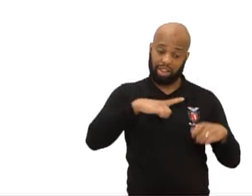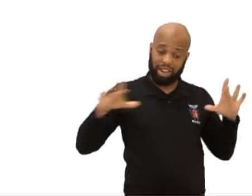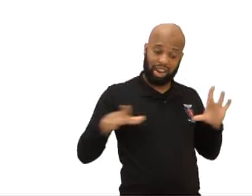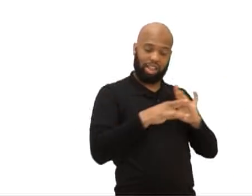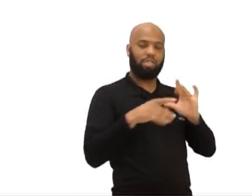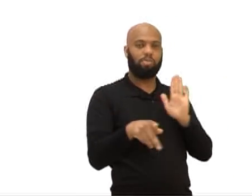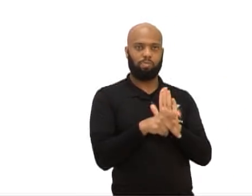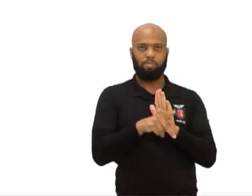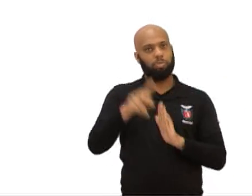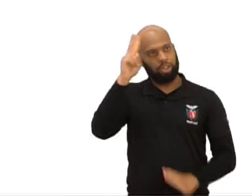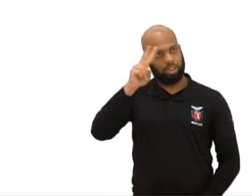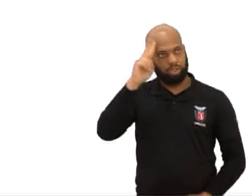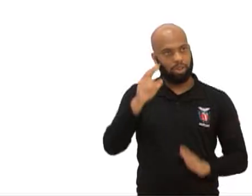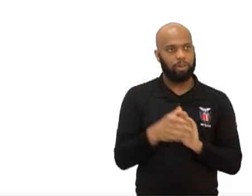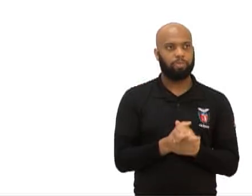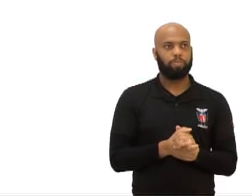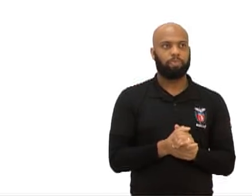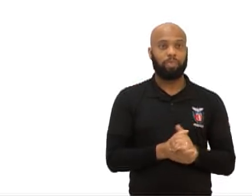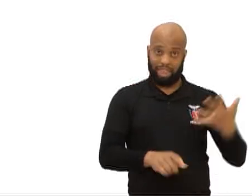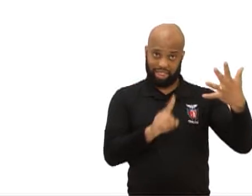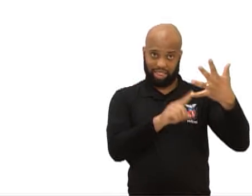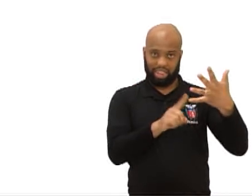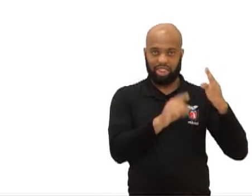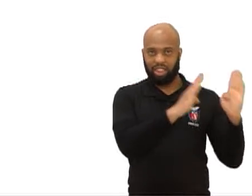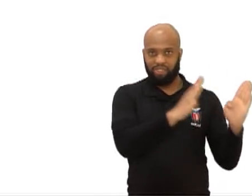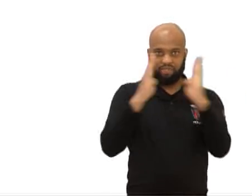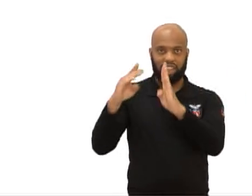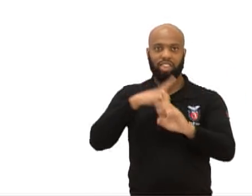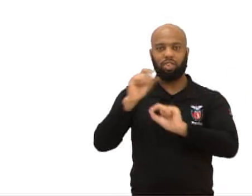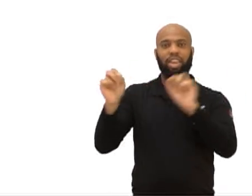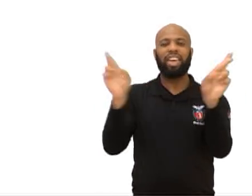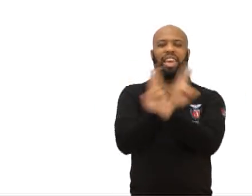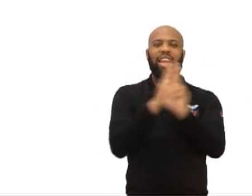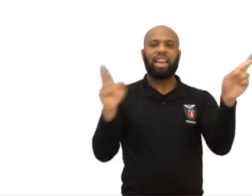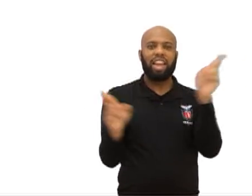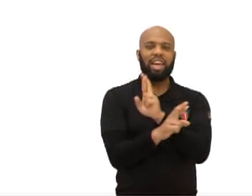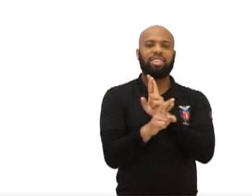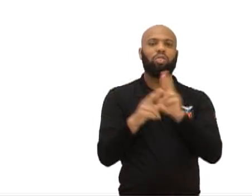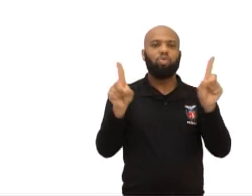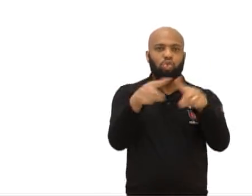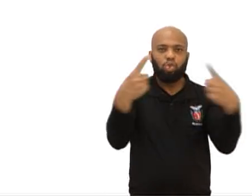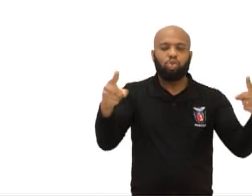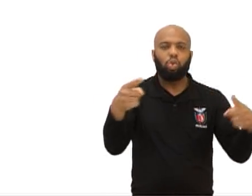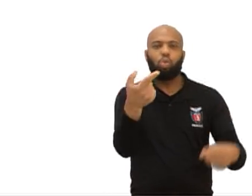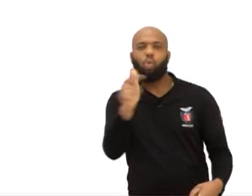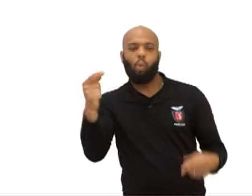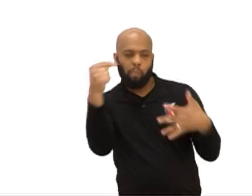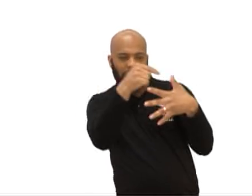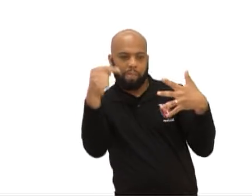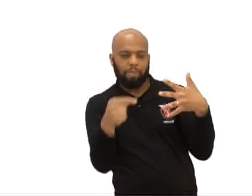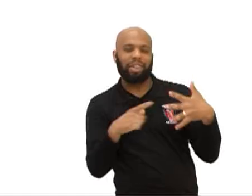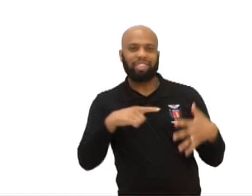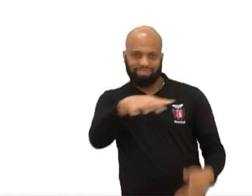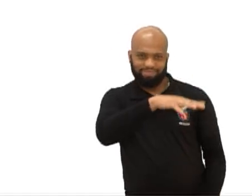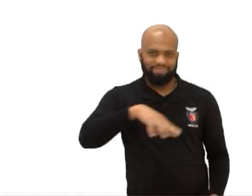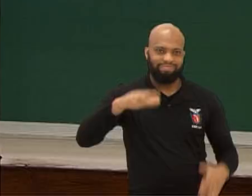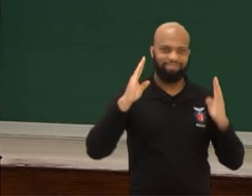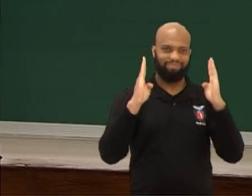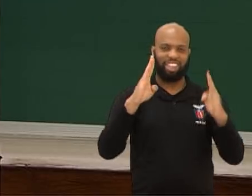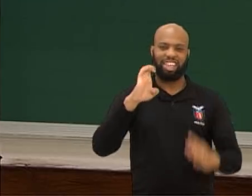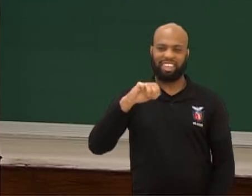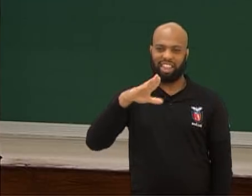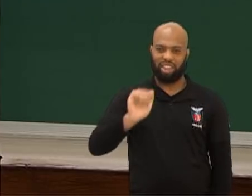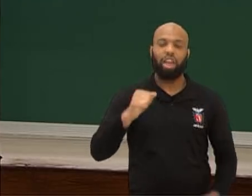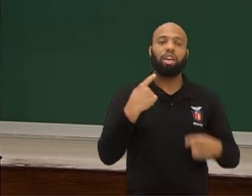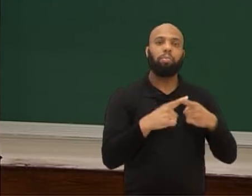E quinta fase, que é a relação entre a sonoplastia e os outros elementos da cena. Como a sonoplastia acontece